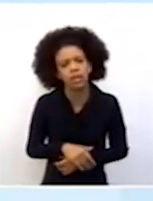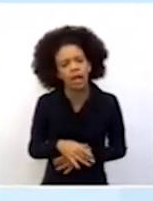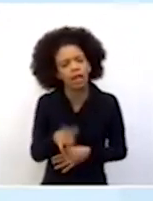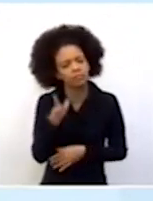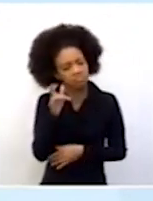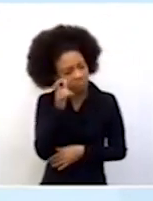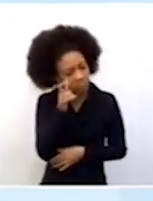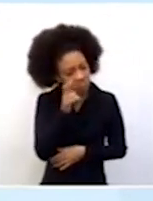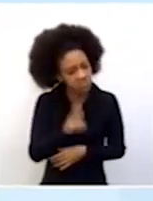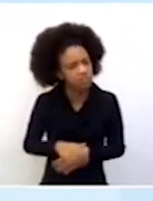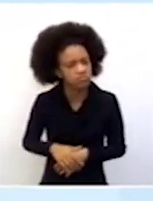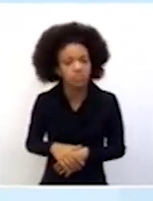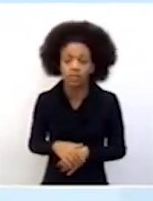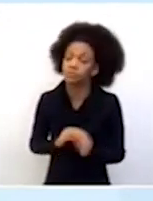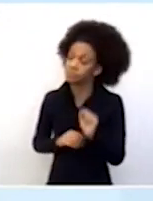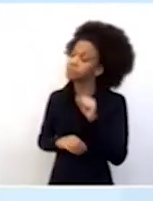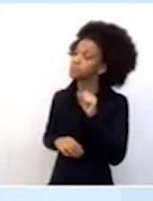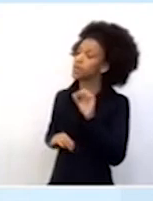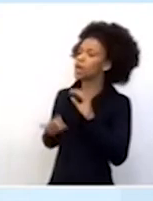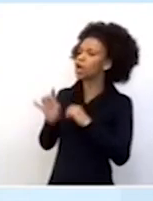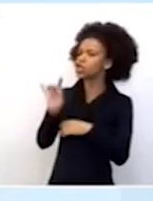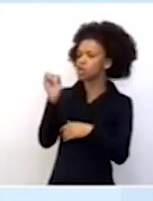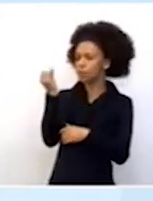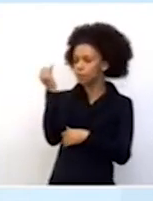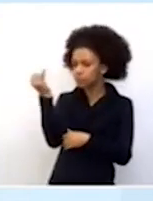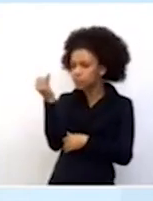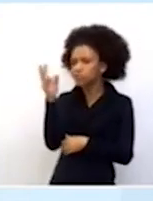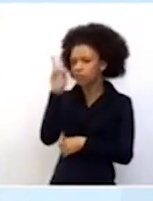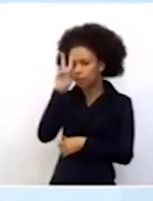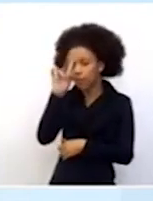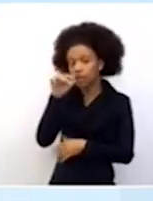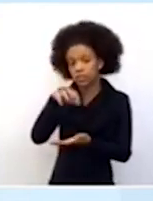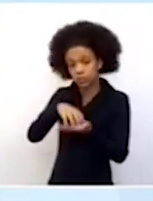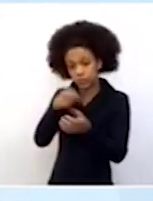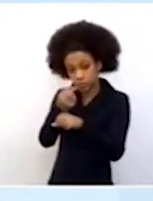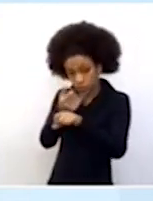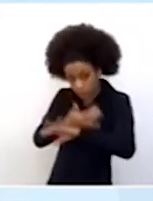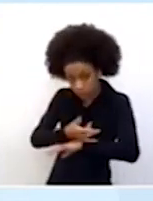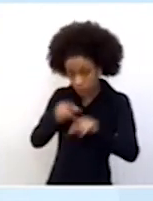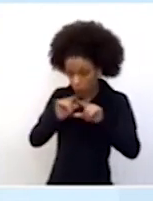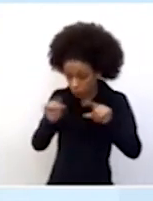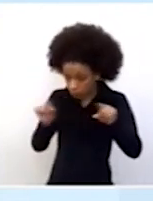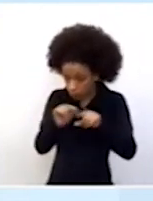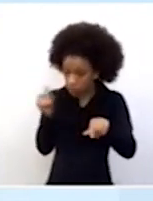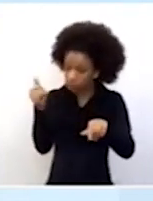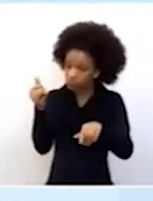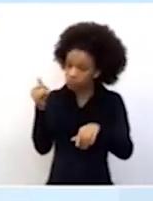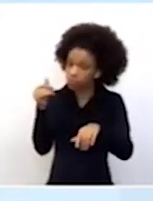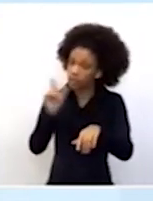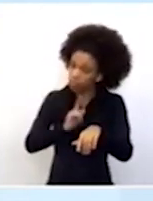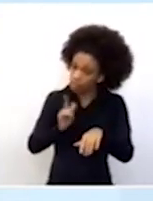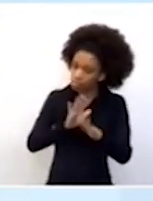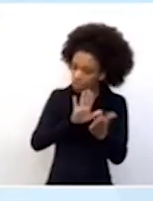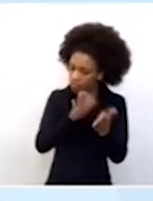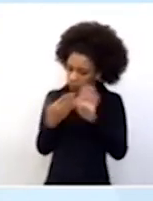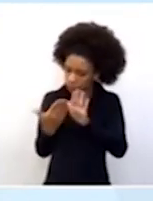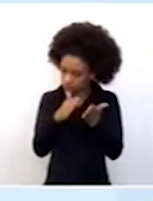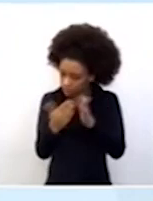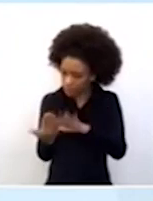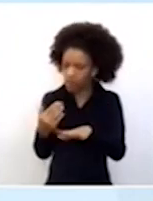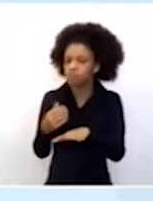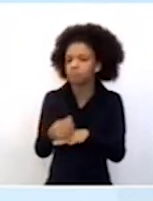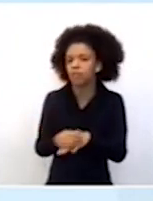Interessante essa parte também. Sim, é só importante lembrar que no Centro de Mídias, o site do Centro de Mídias, ele tem interface com as redes